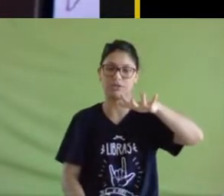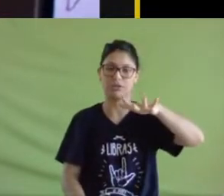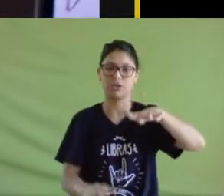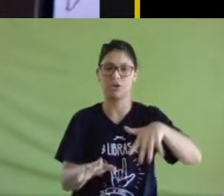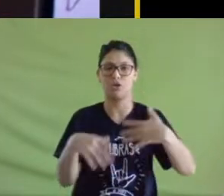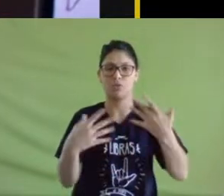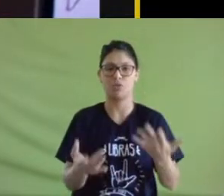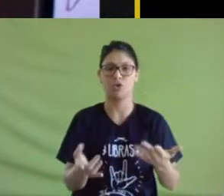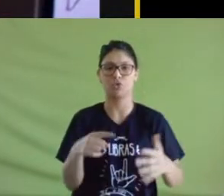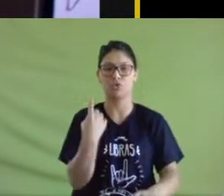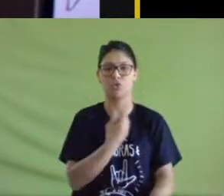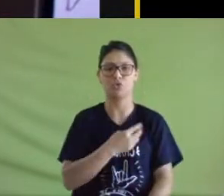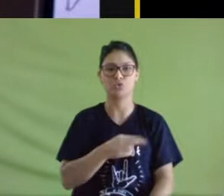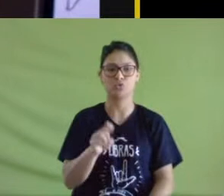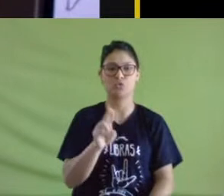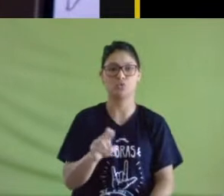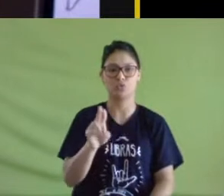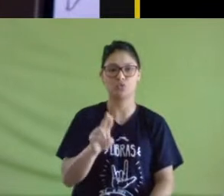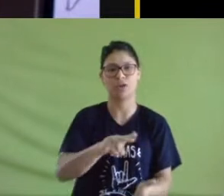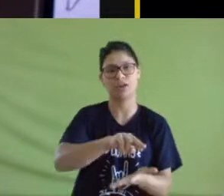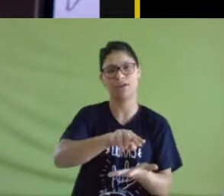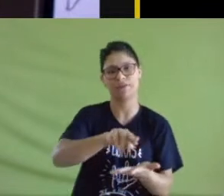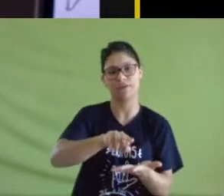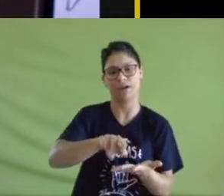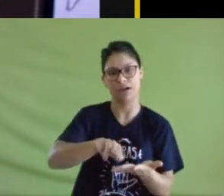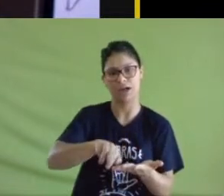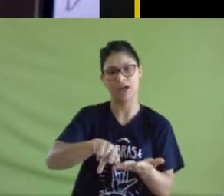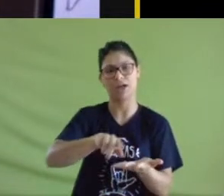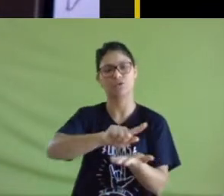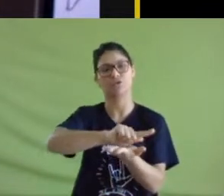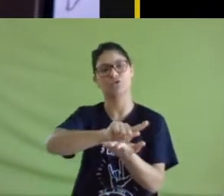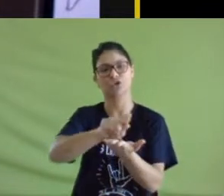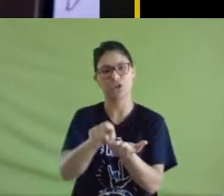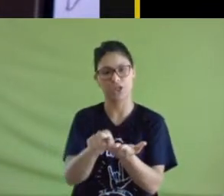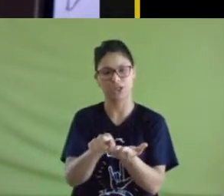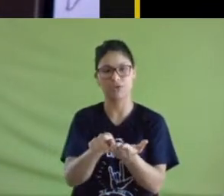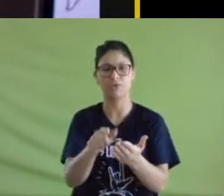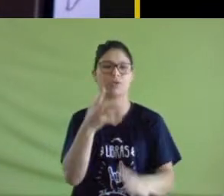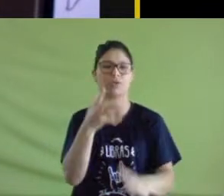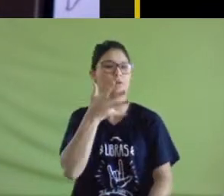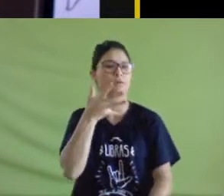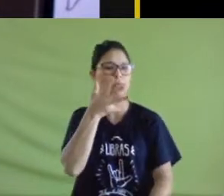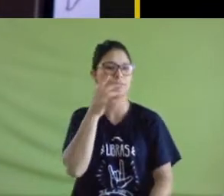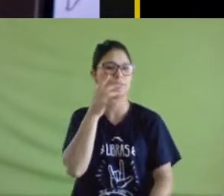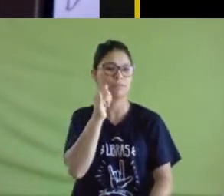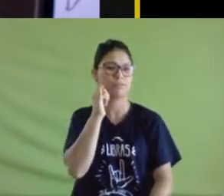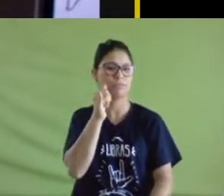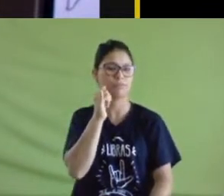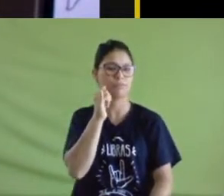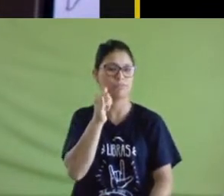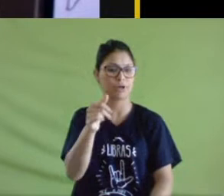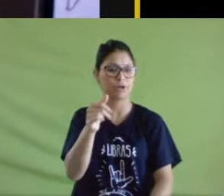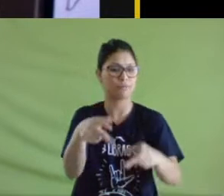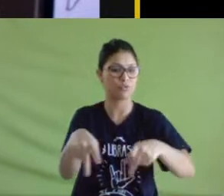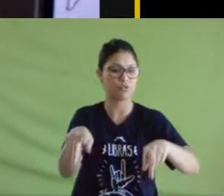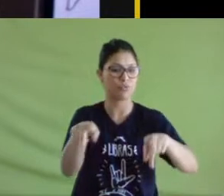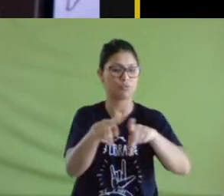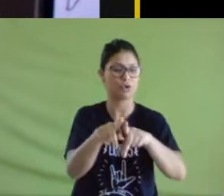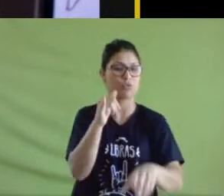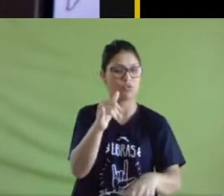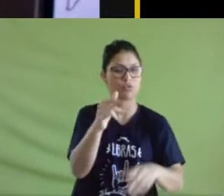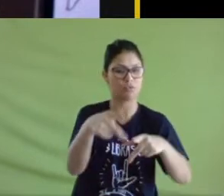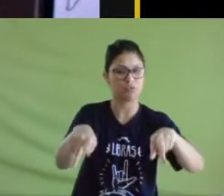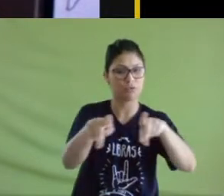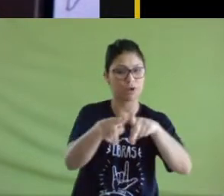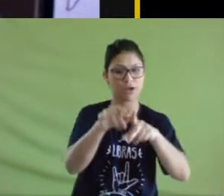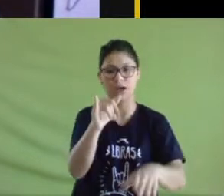gente usa nos vários gêneros dos discursos, o nosso público para quem a gente fala ou para quem a gente